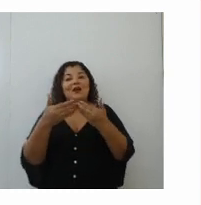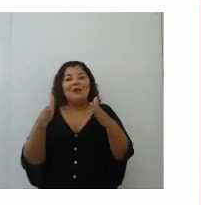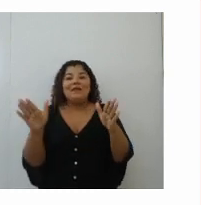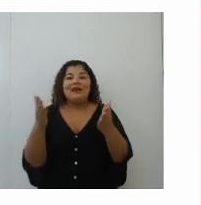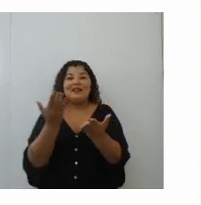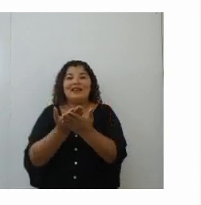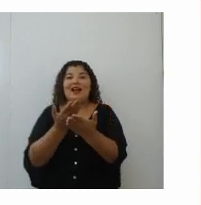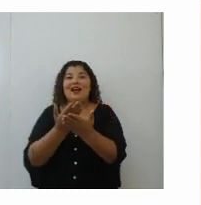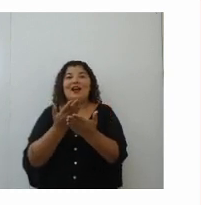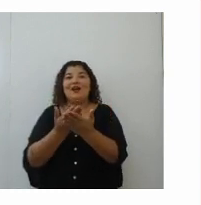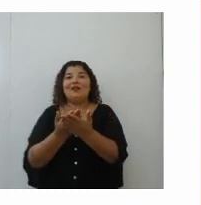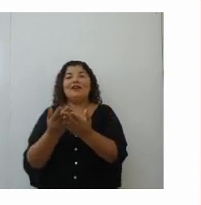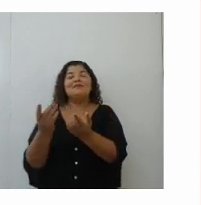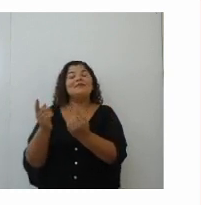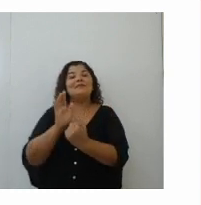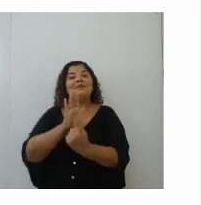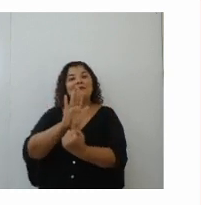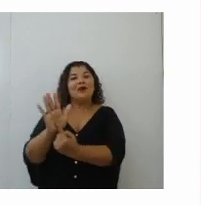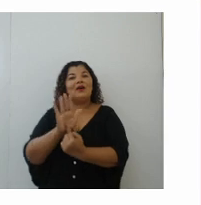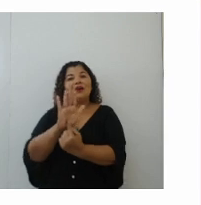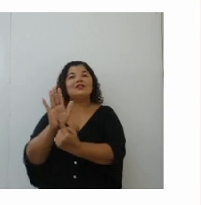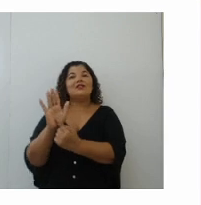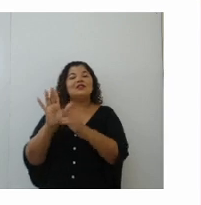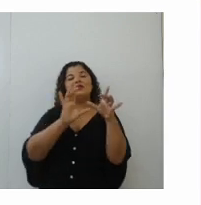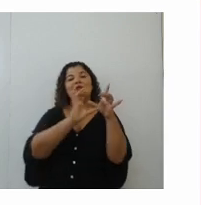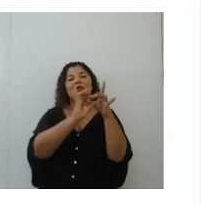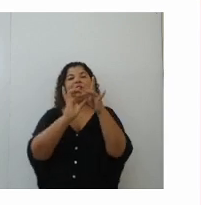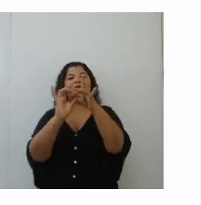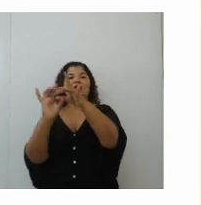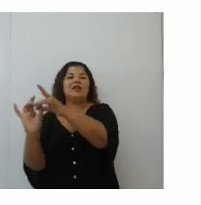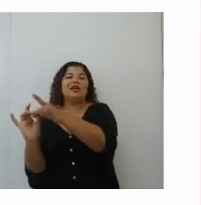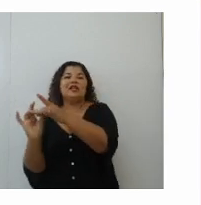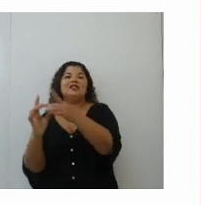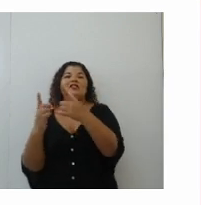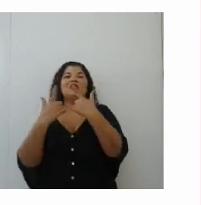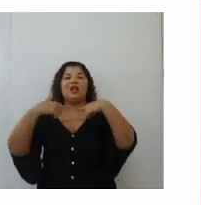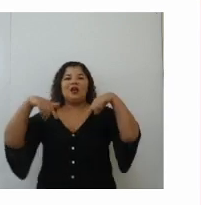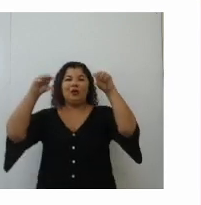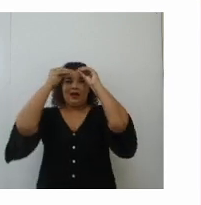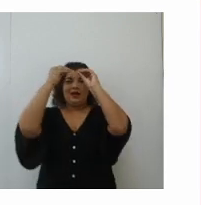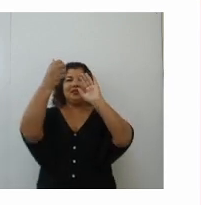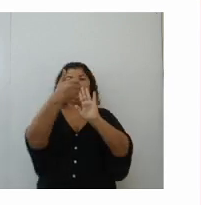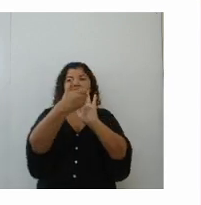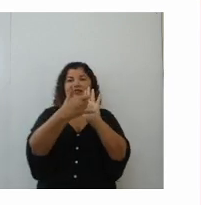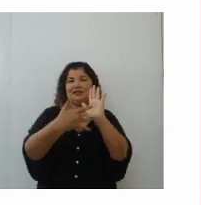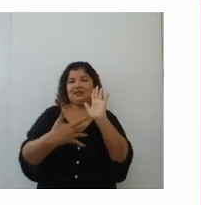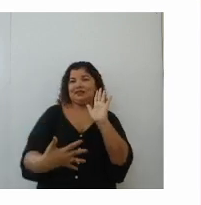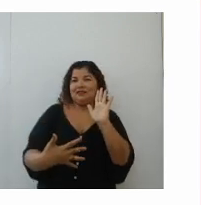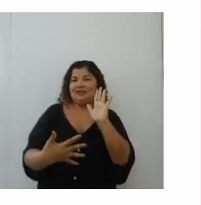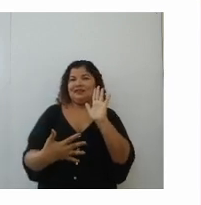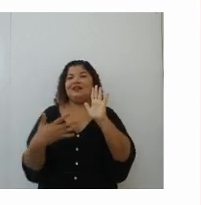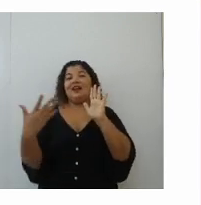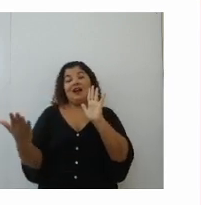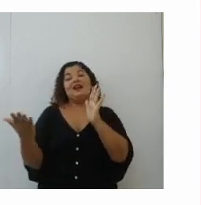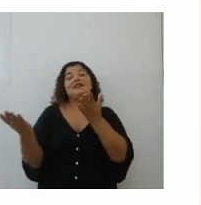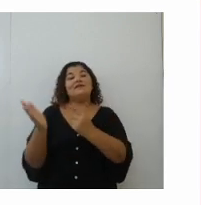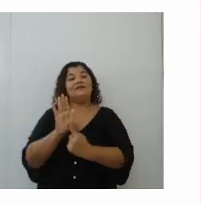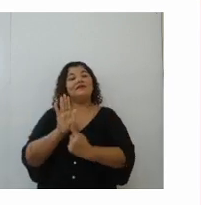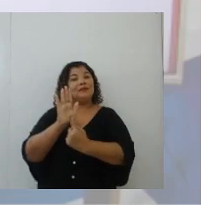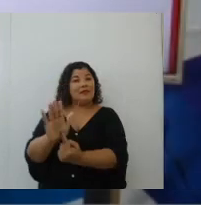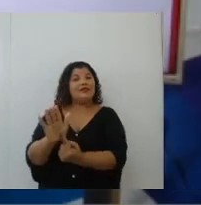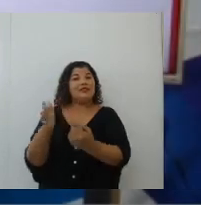hoje sem trazer o contexto das figuras de linguagem para a nossa realidade. E aí eu trouxe para